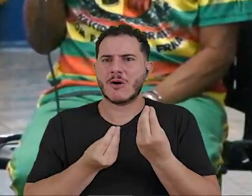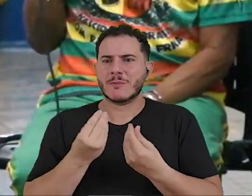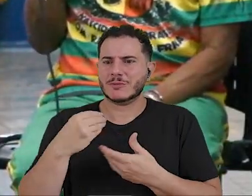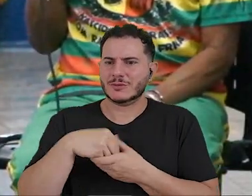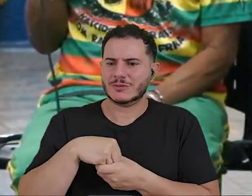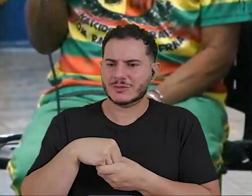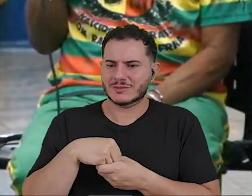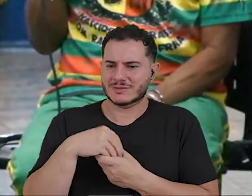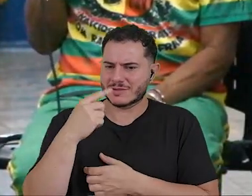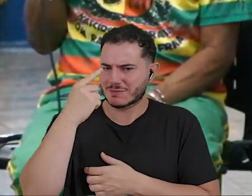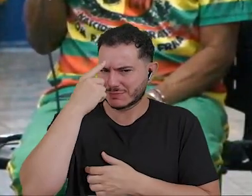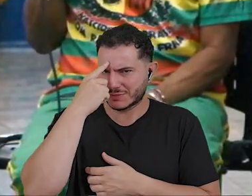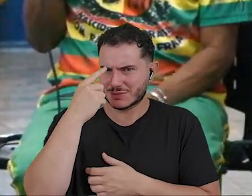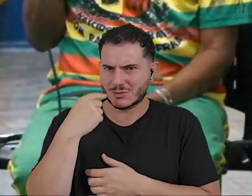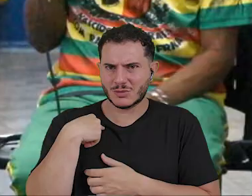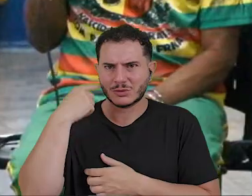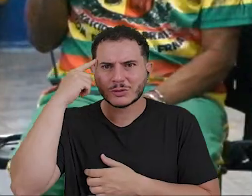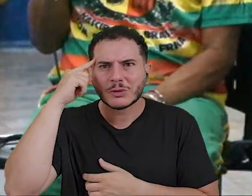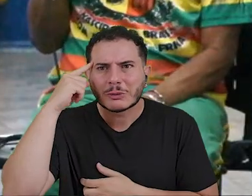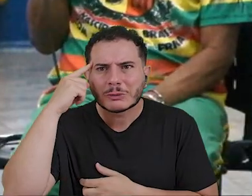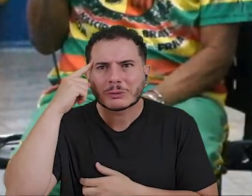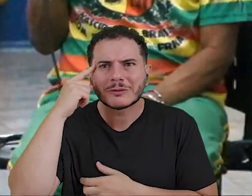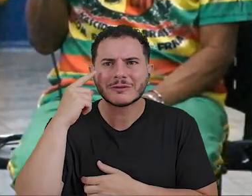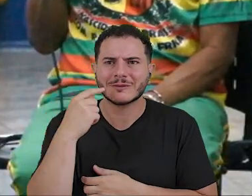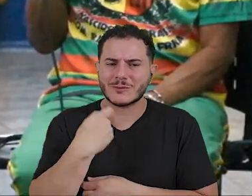doido, o palhaço.